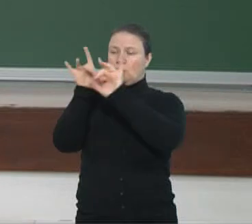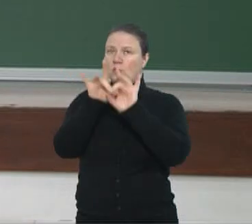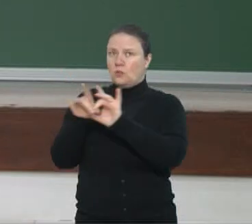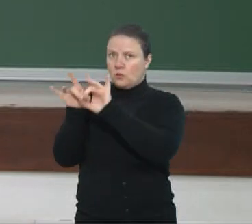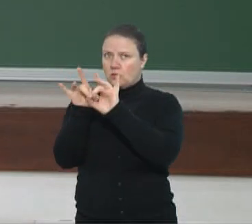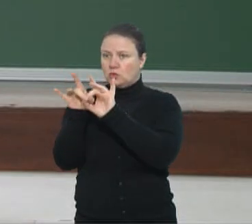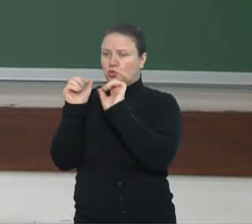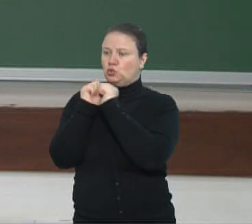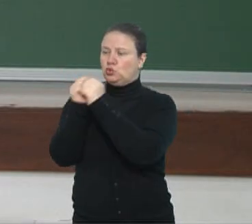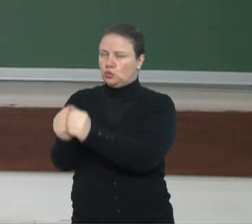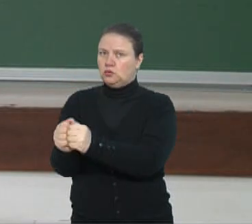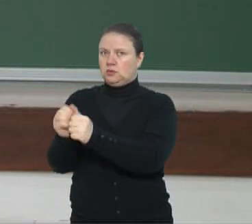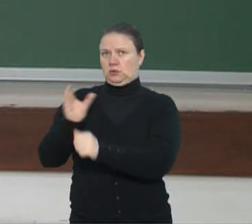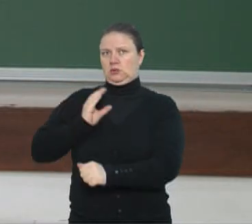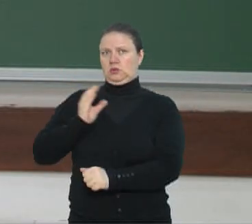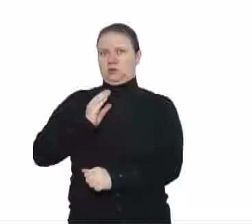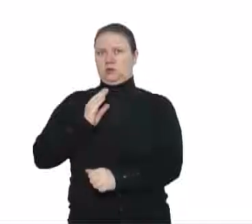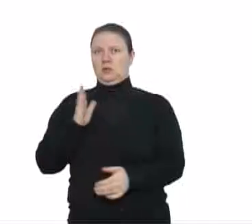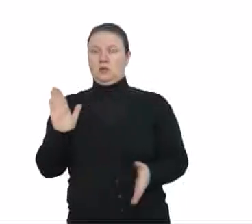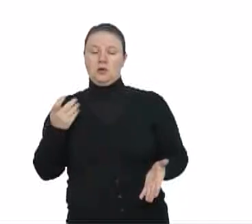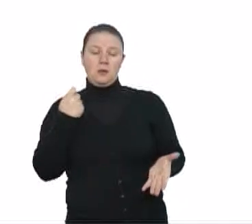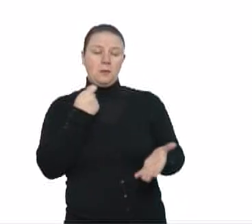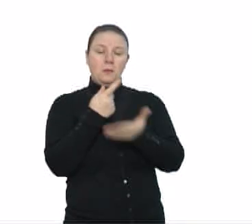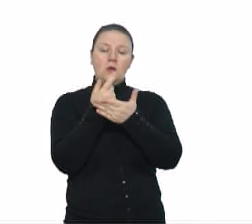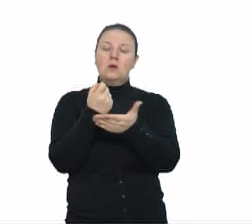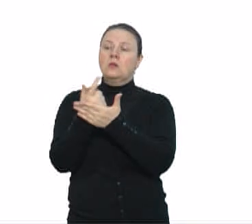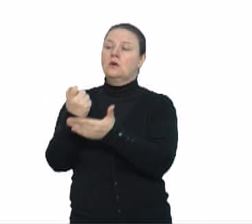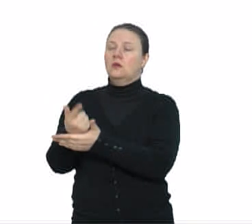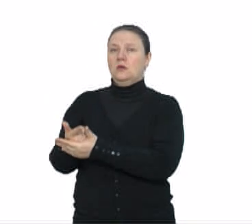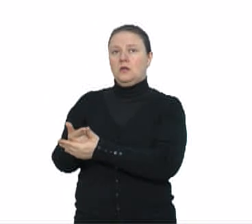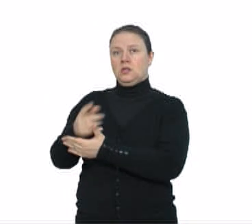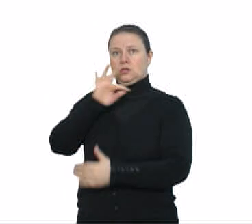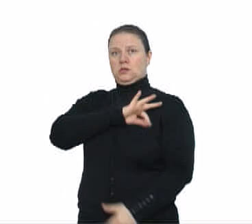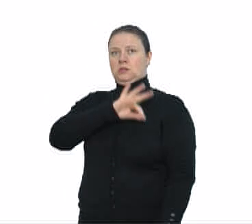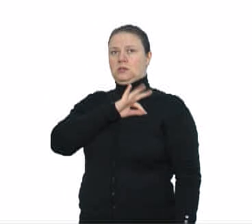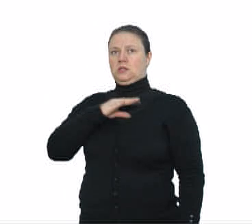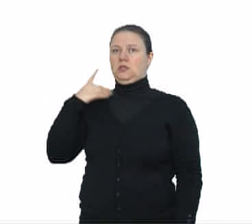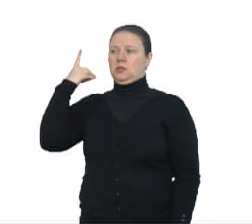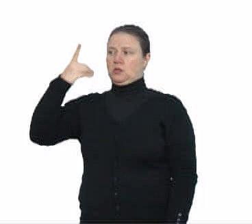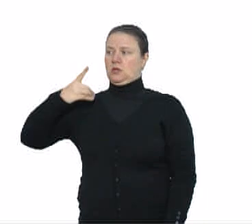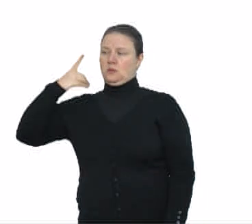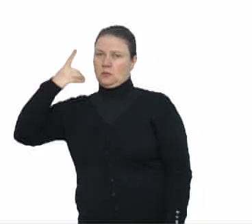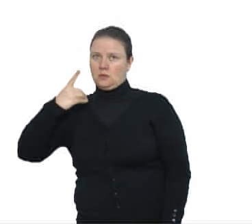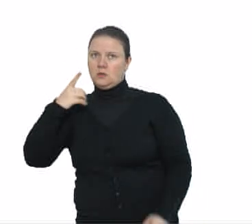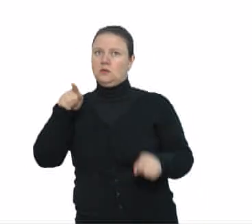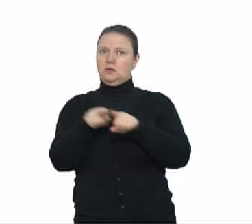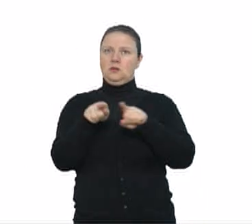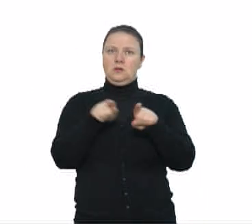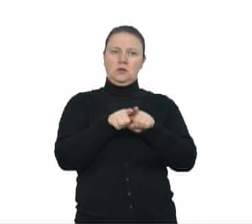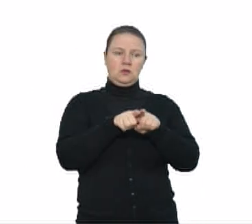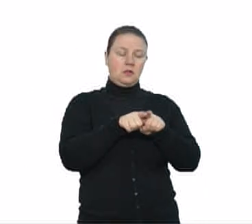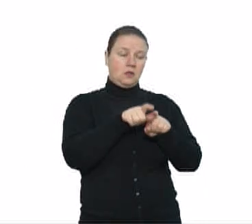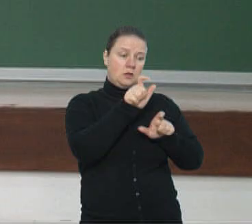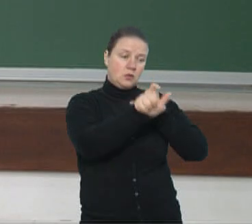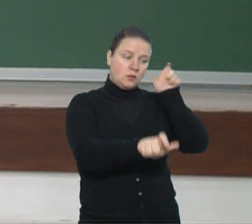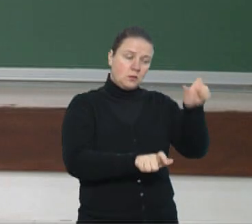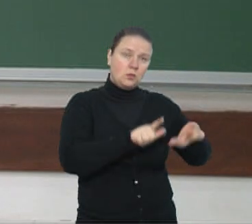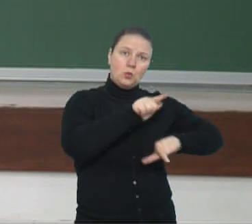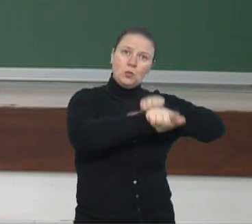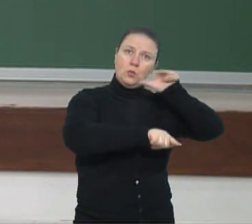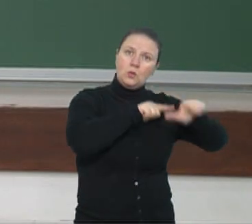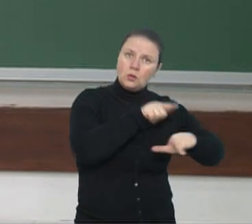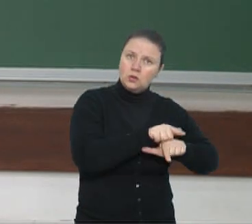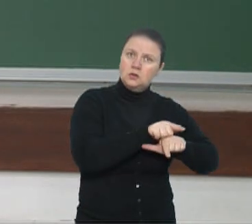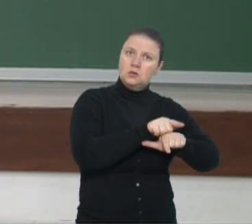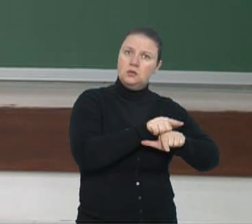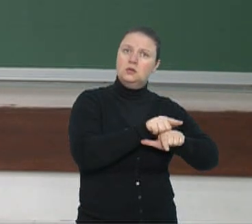ricos. Pagamento de salário aos deputados para que os trabalhadores também pudessem candidatar. Porque você ir trabalhar no parlamento, você deixava de